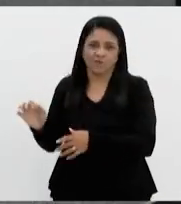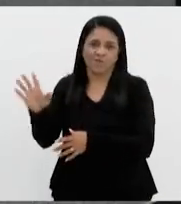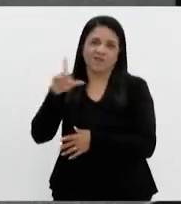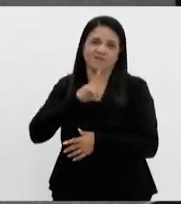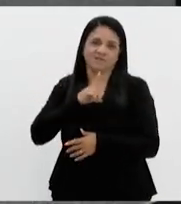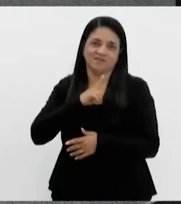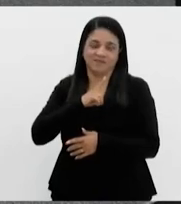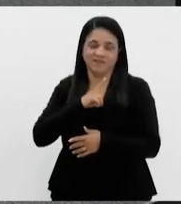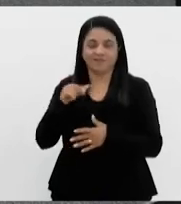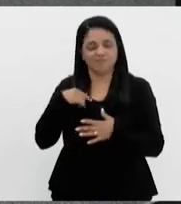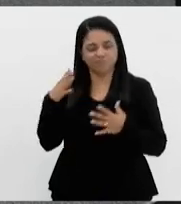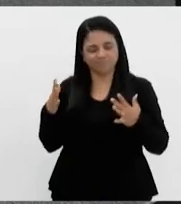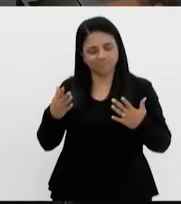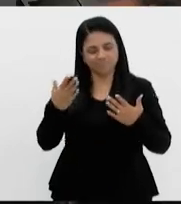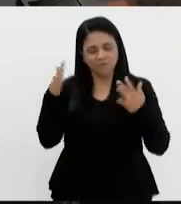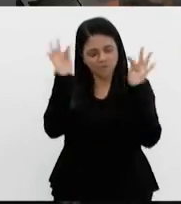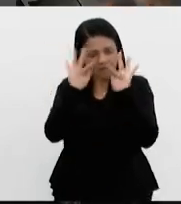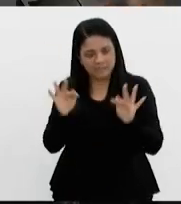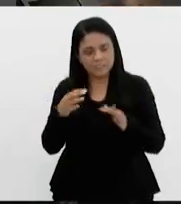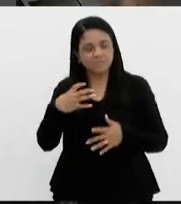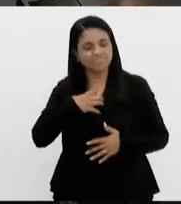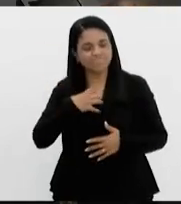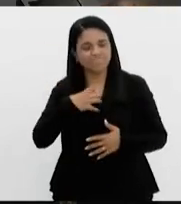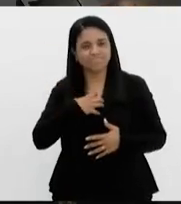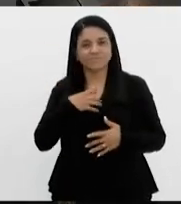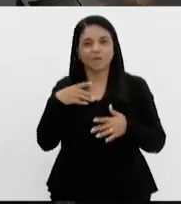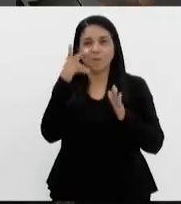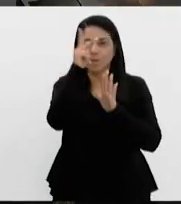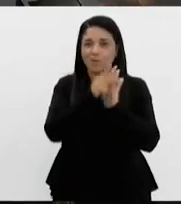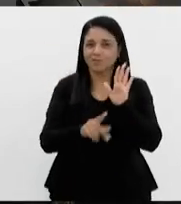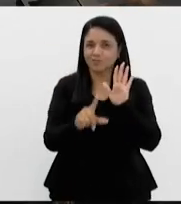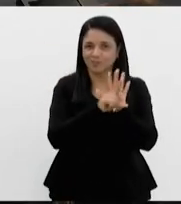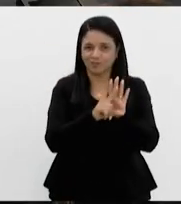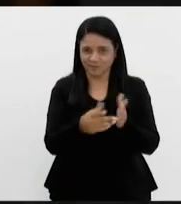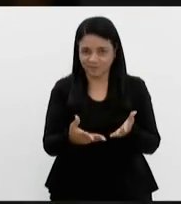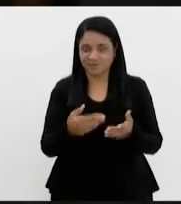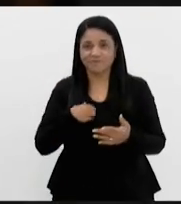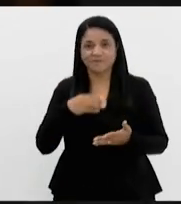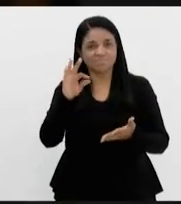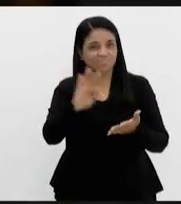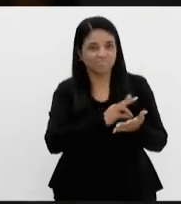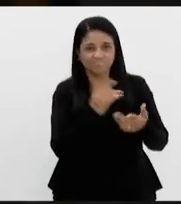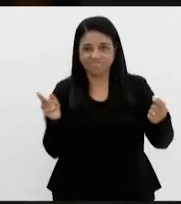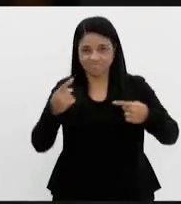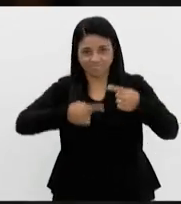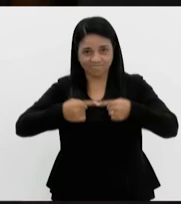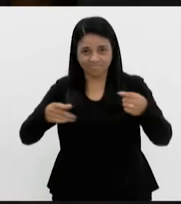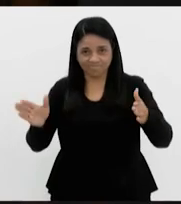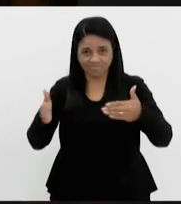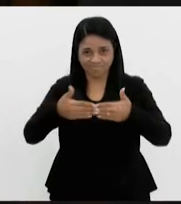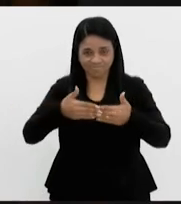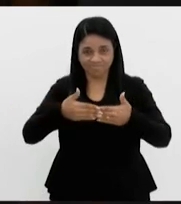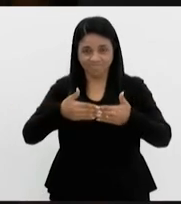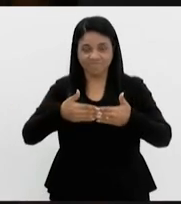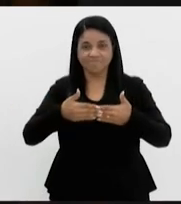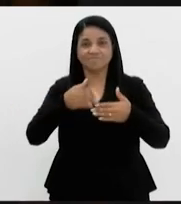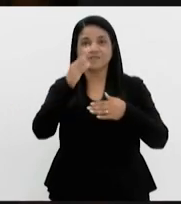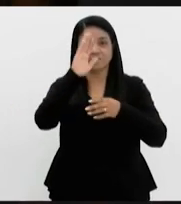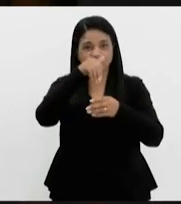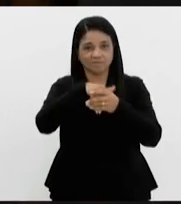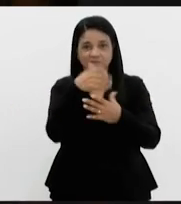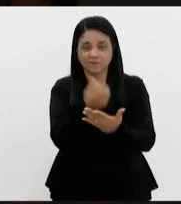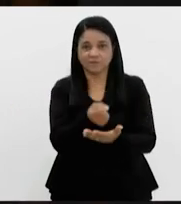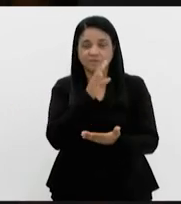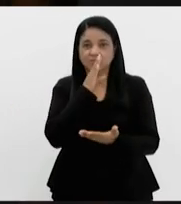esse seu lindo projeto. Obrigada, deputado. Obrigada, presidente. Não havendo mais quem queira discutir, encerra a discussão em votação. Senhores